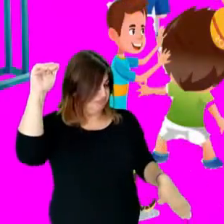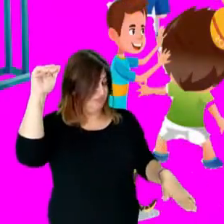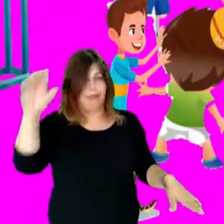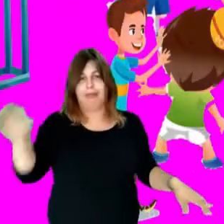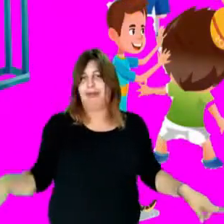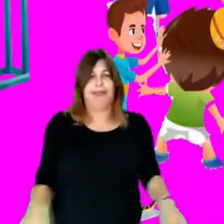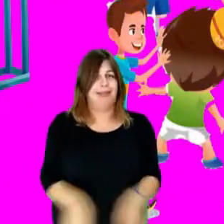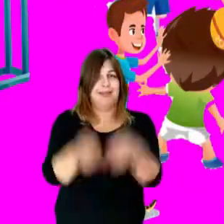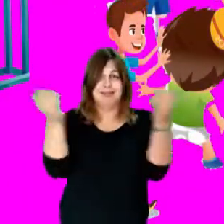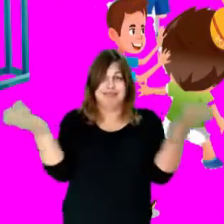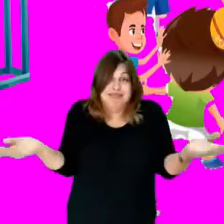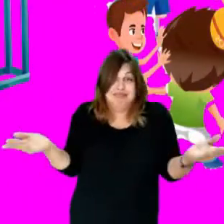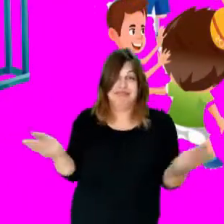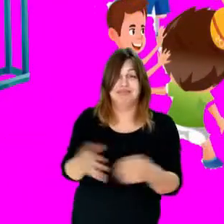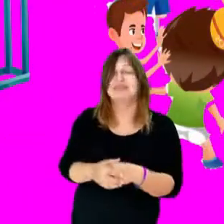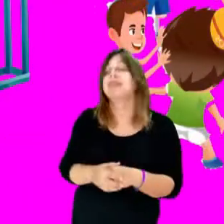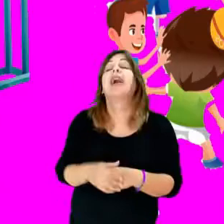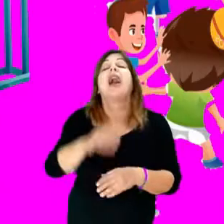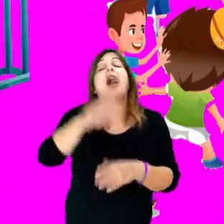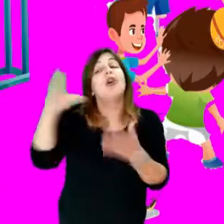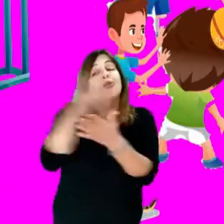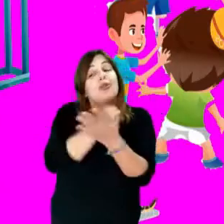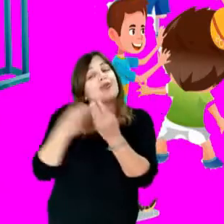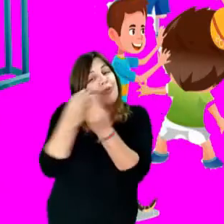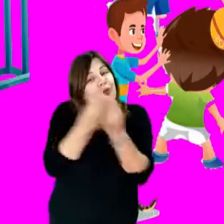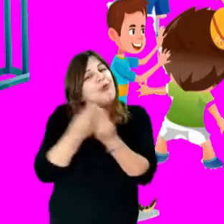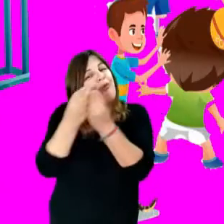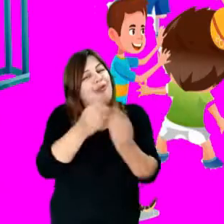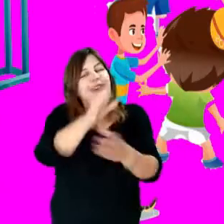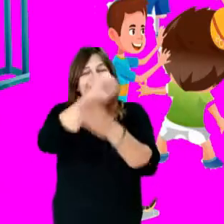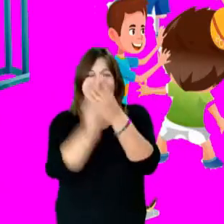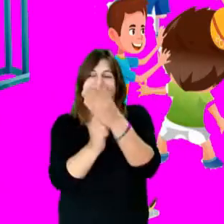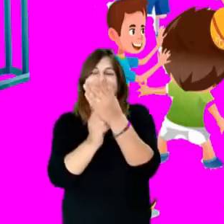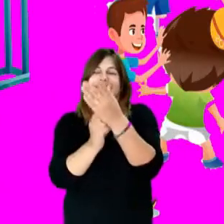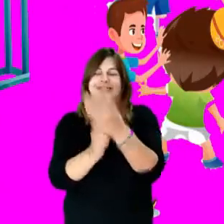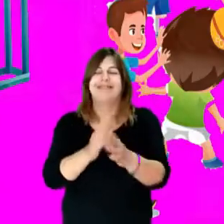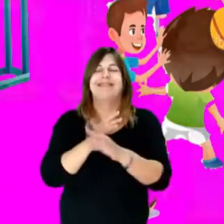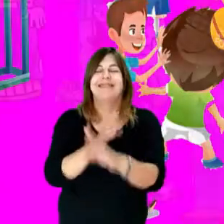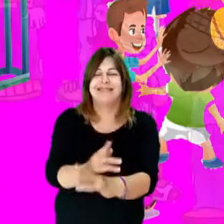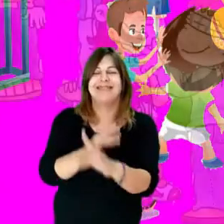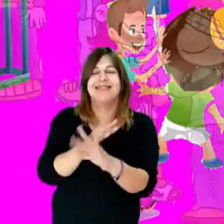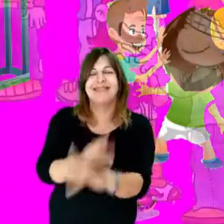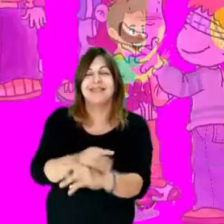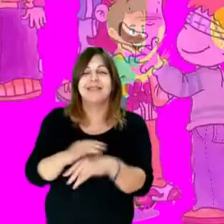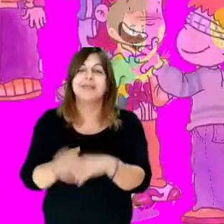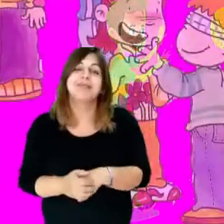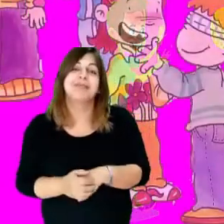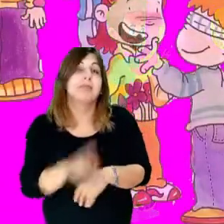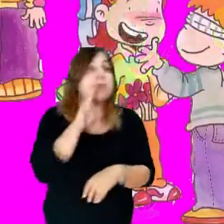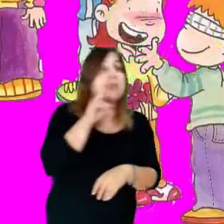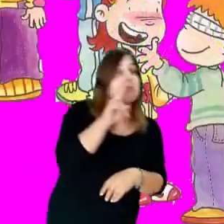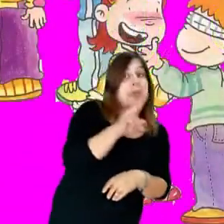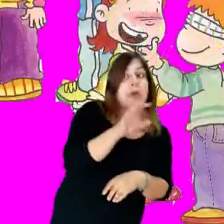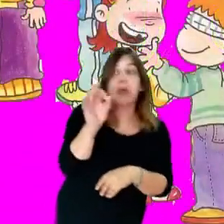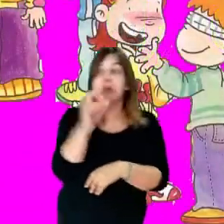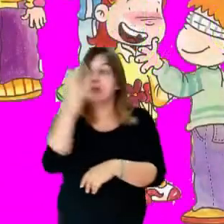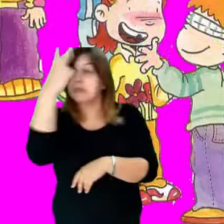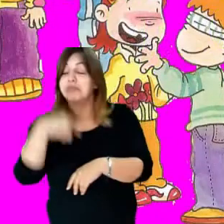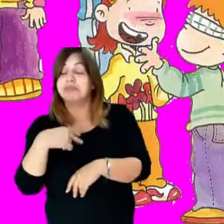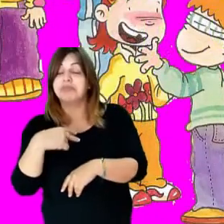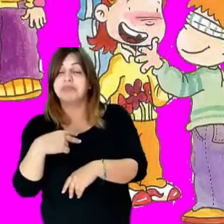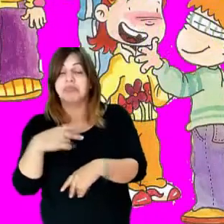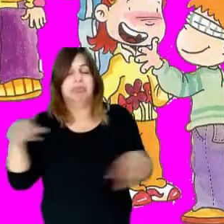es alto o vecino, a baloncesto jugamos unidos. Que vexas ou